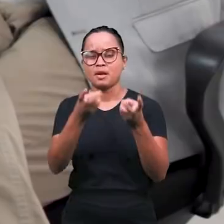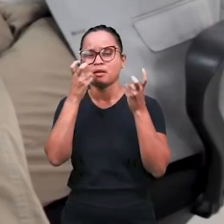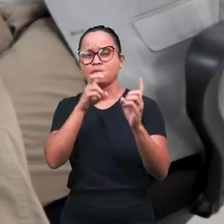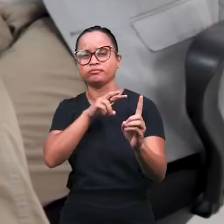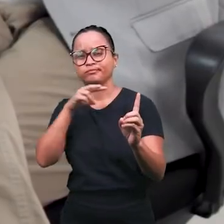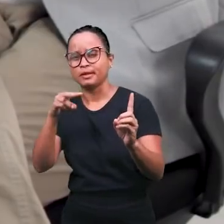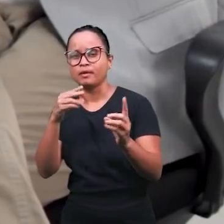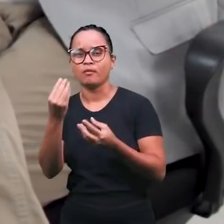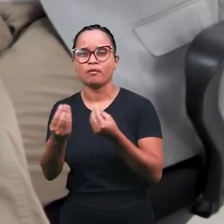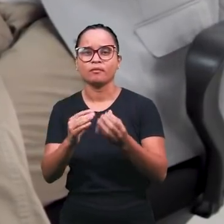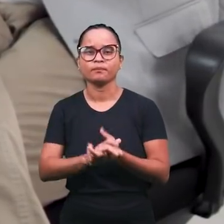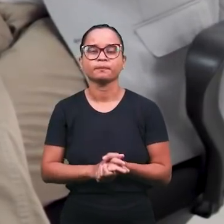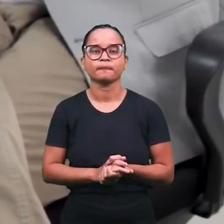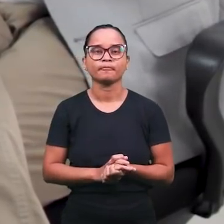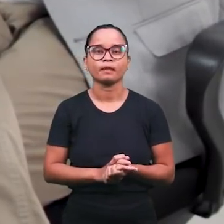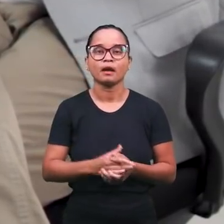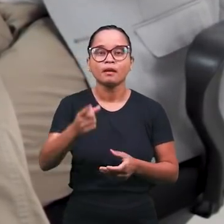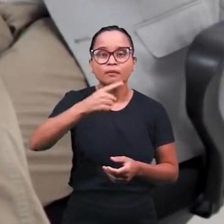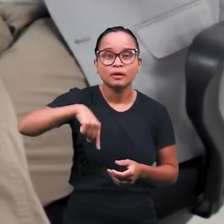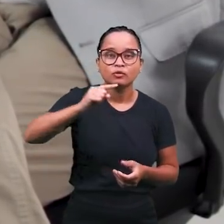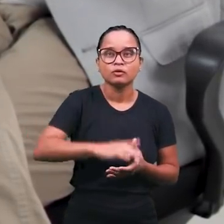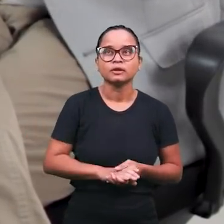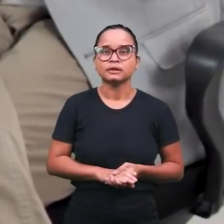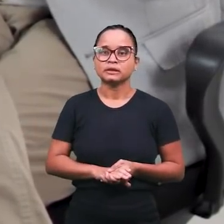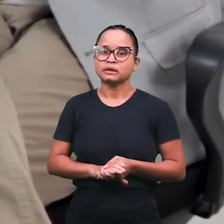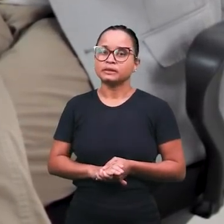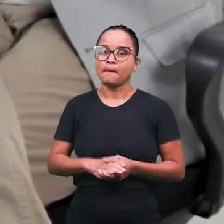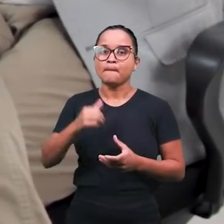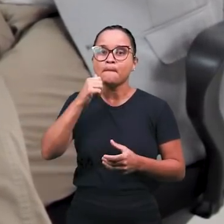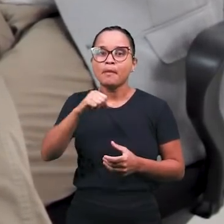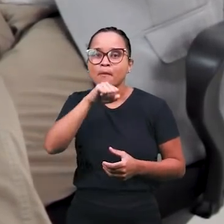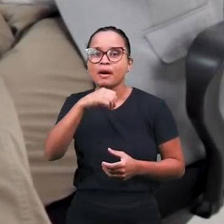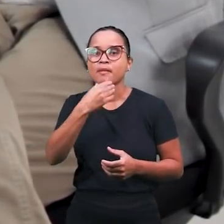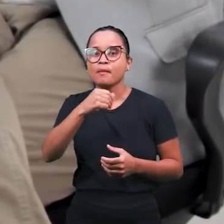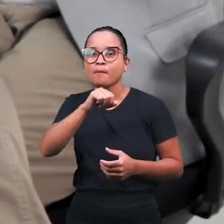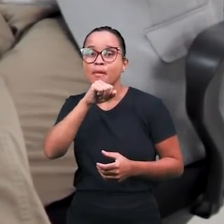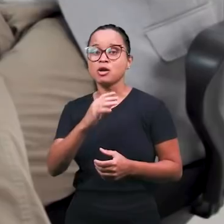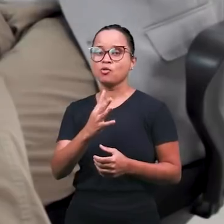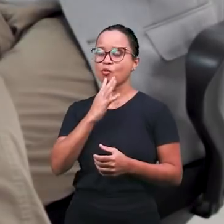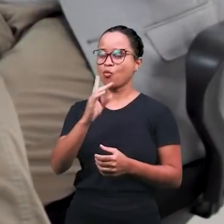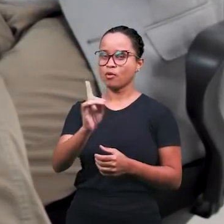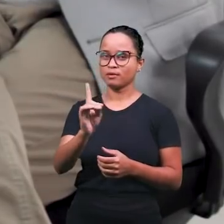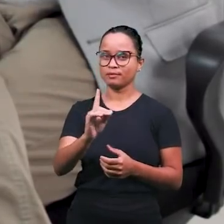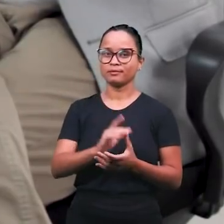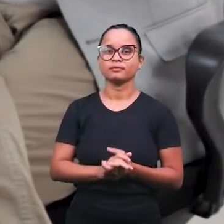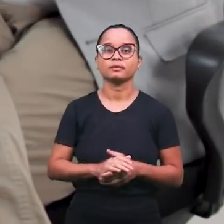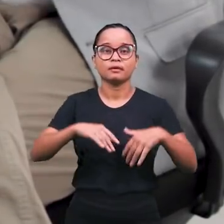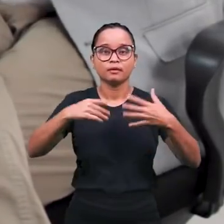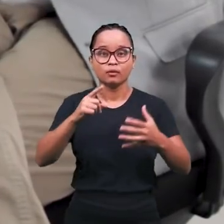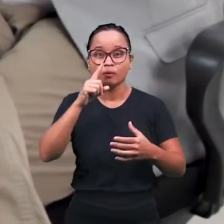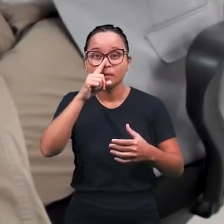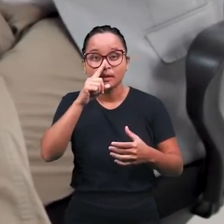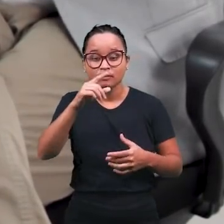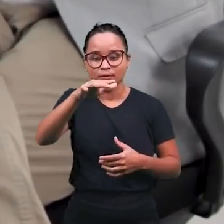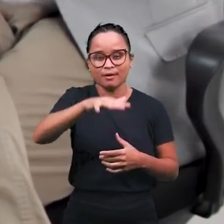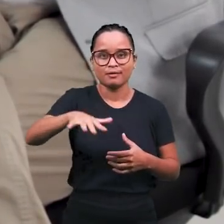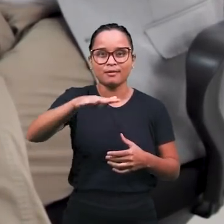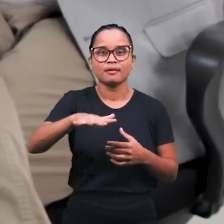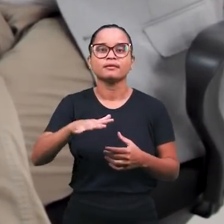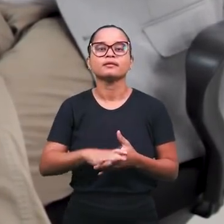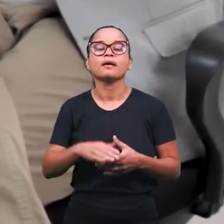percepção. Esse é um terreno desconhecido para nós pais, inclusive. Né? É isso mesmo. Eu acho que um dos perigos desse